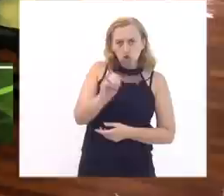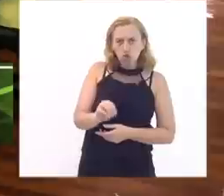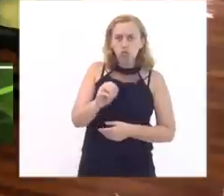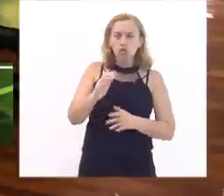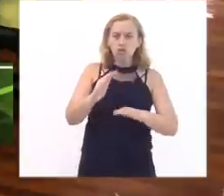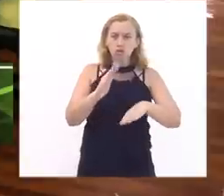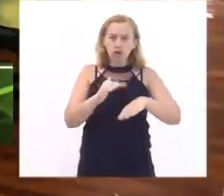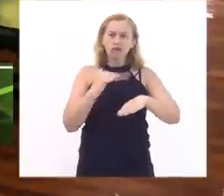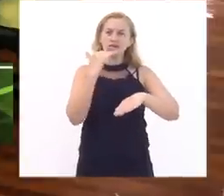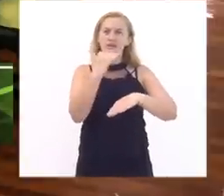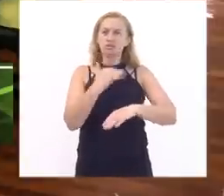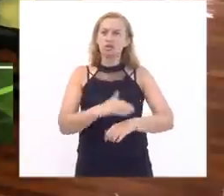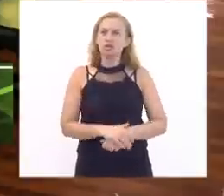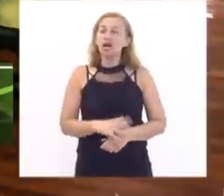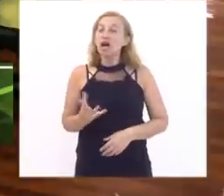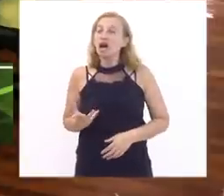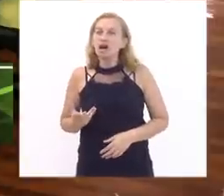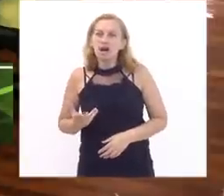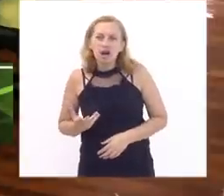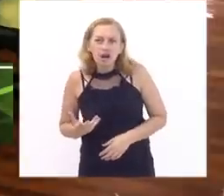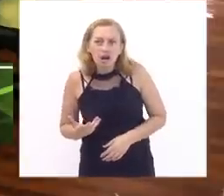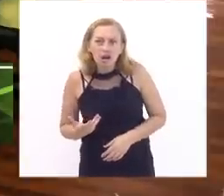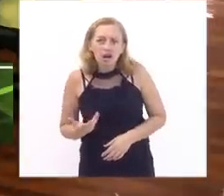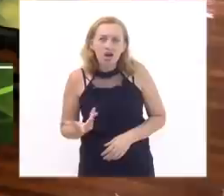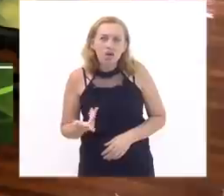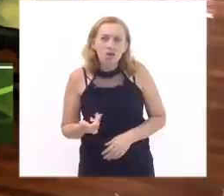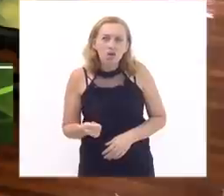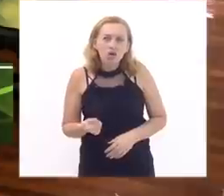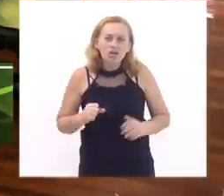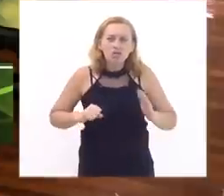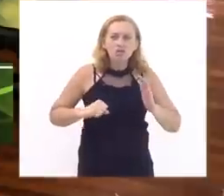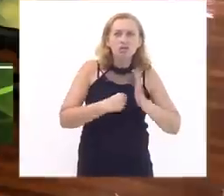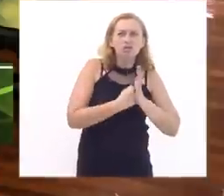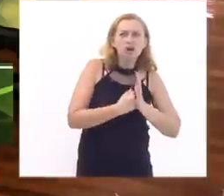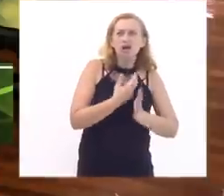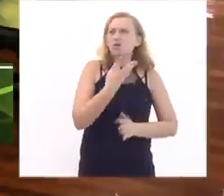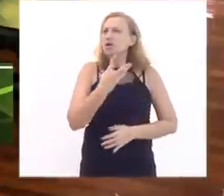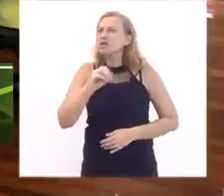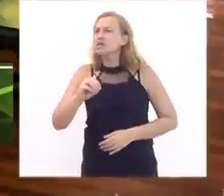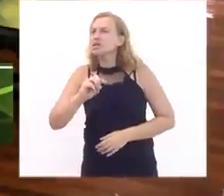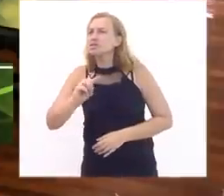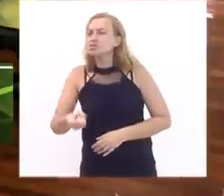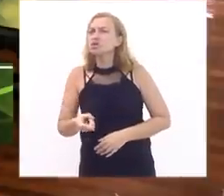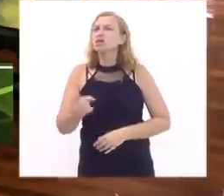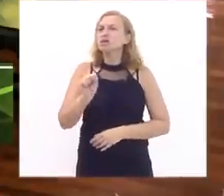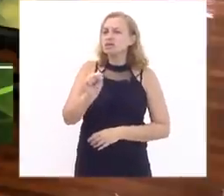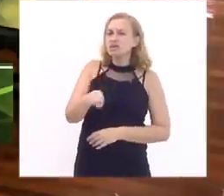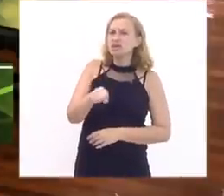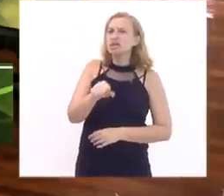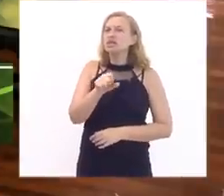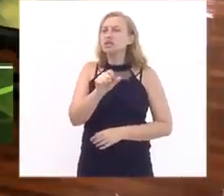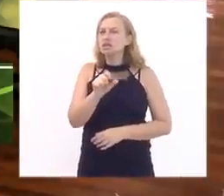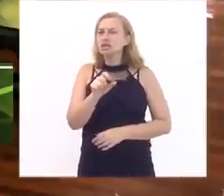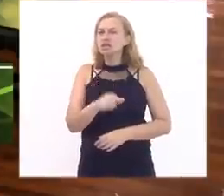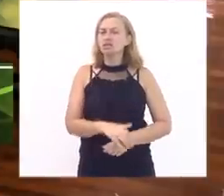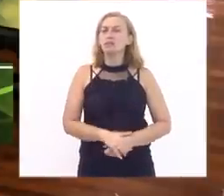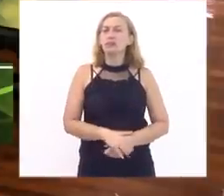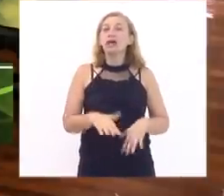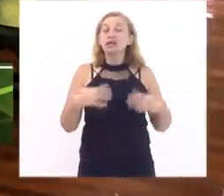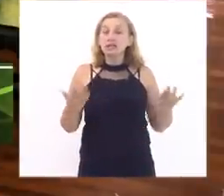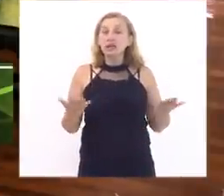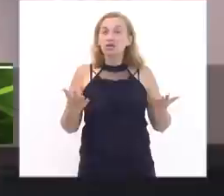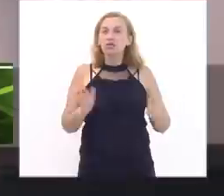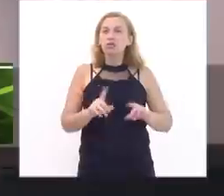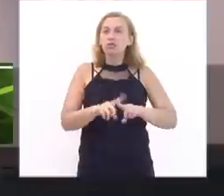acima. Você está dizendo que a paridade isso vai dar um impacto de 400 milhões. Líquido. Líquido. Então, mas